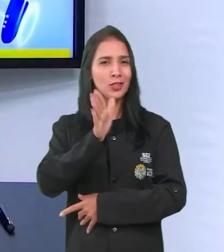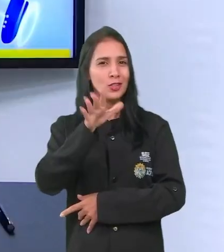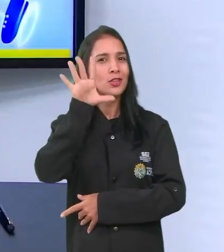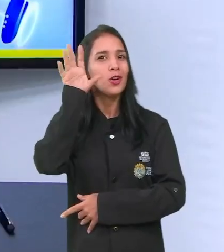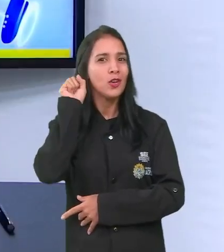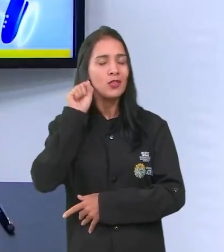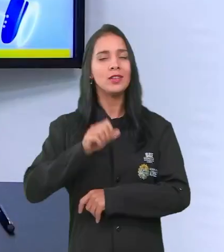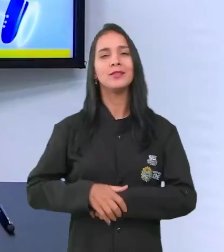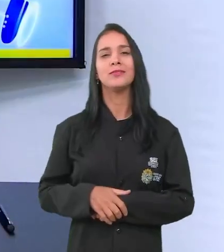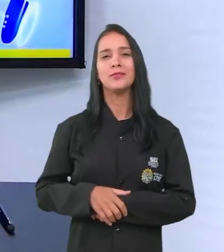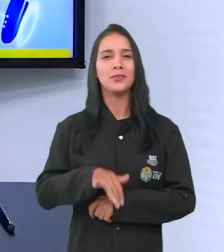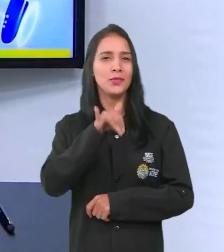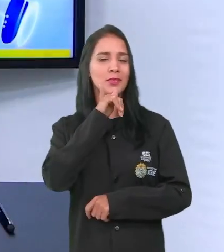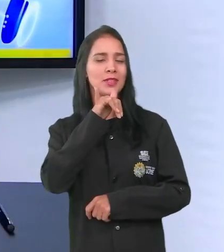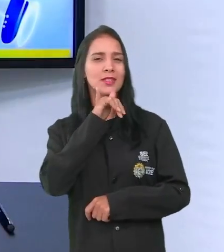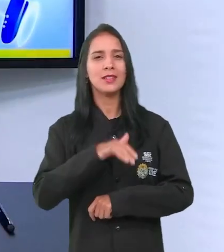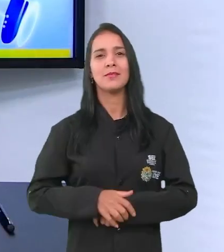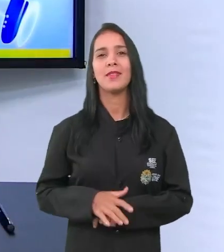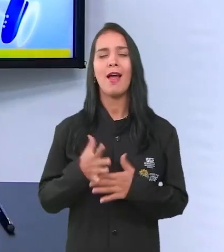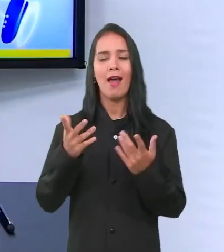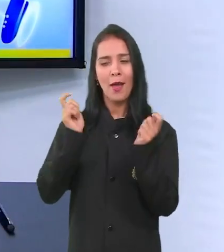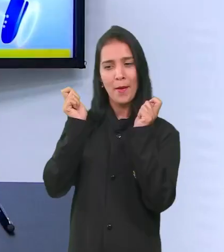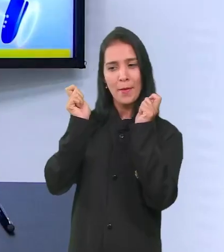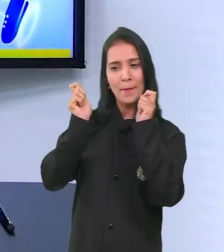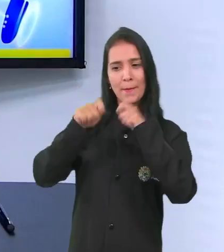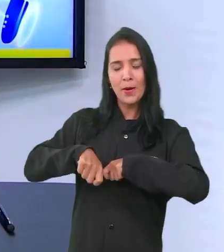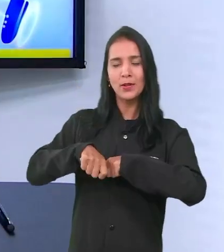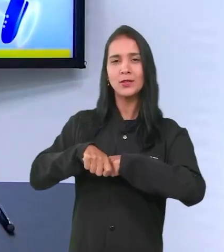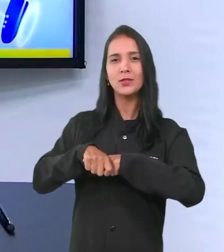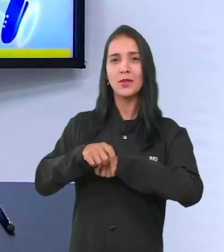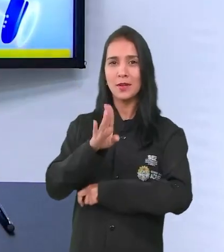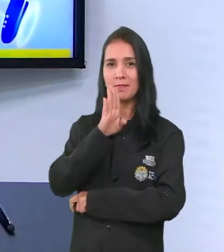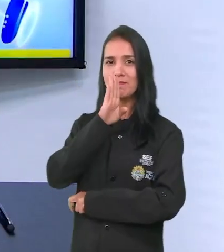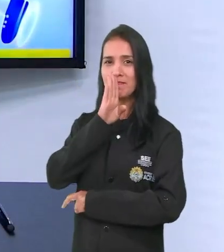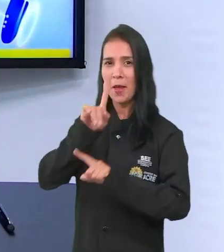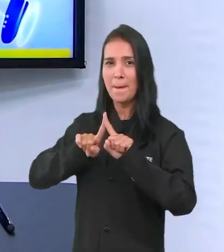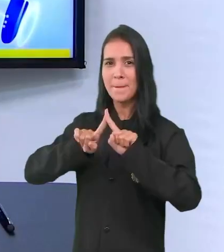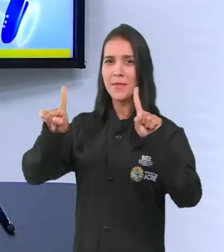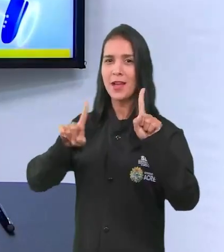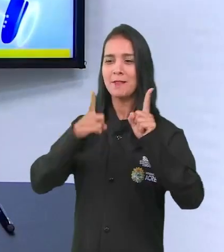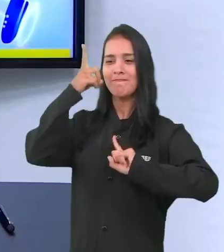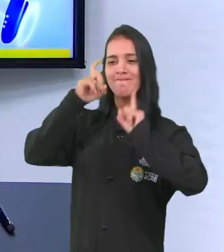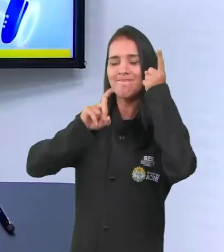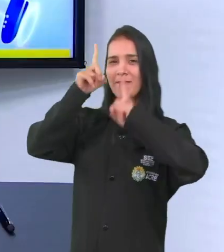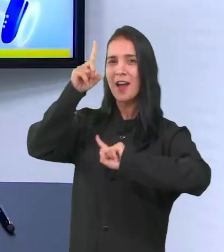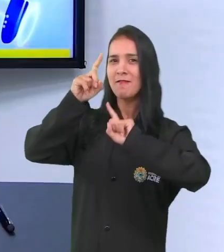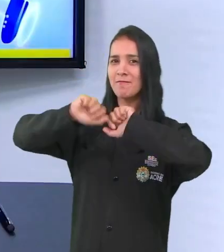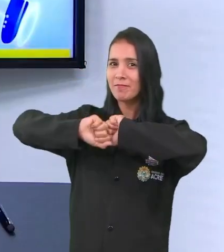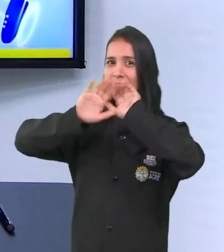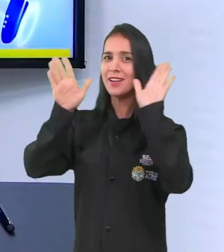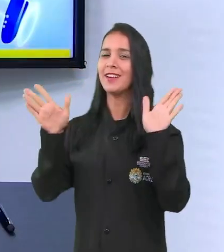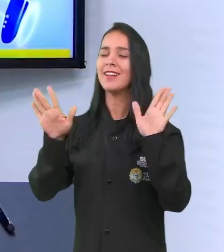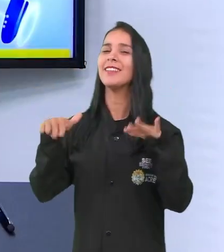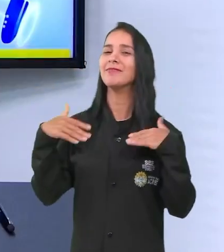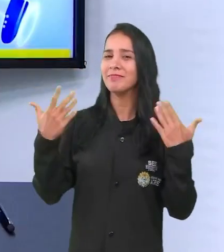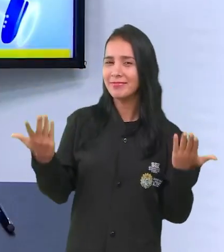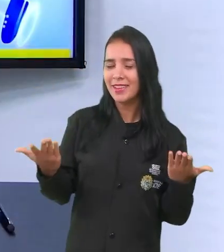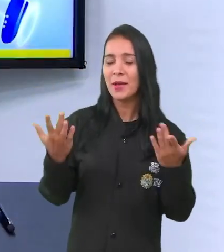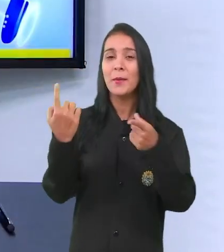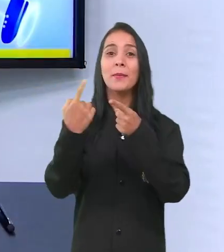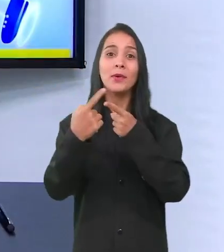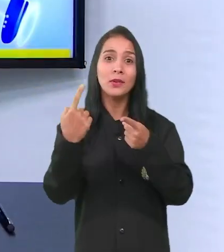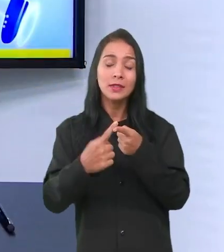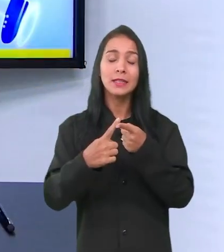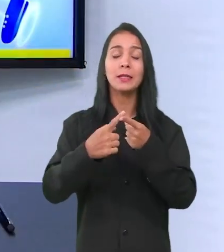frase, eu posso até segurar a língua, mas as minhas expressões faciais, aí é pedir demais. Por que que